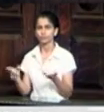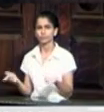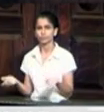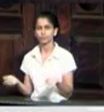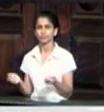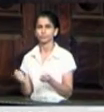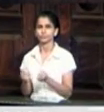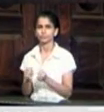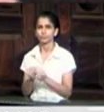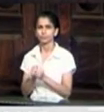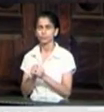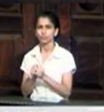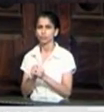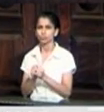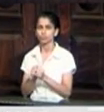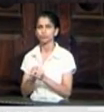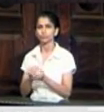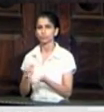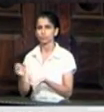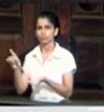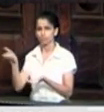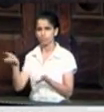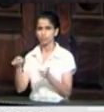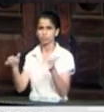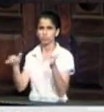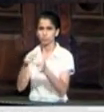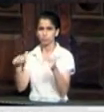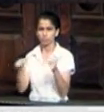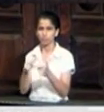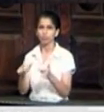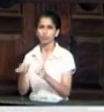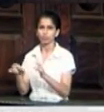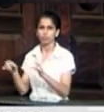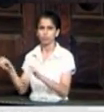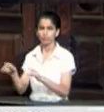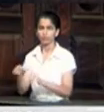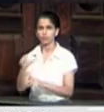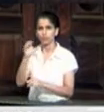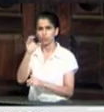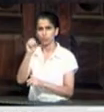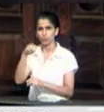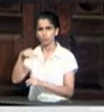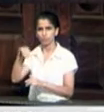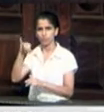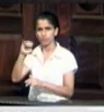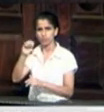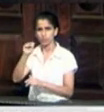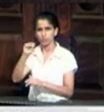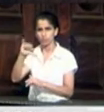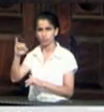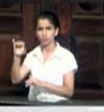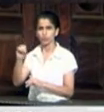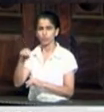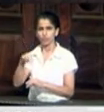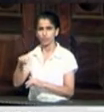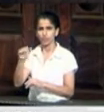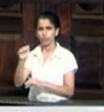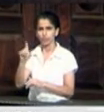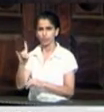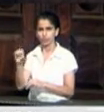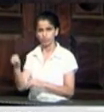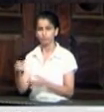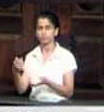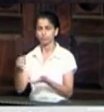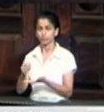junto com esses cargos comissionados ocupados por extraquadro. O que não se quer